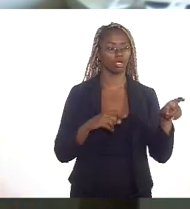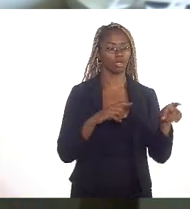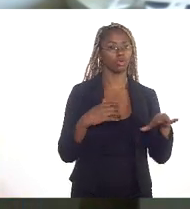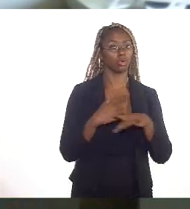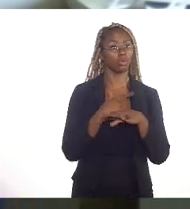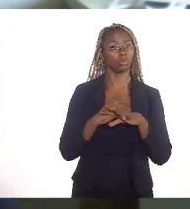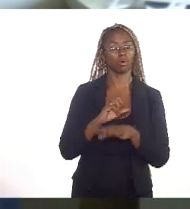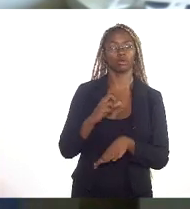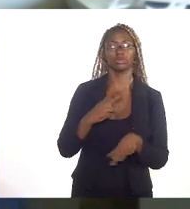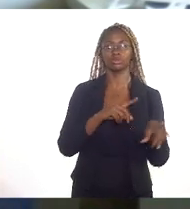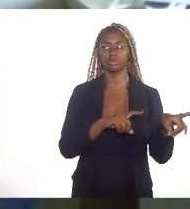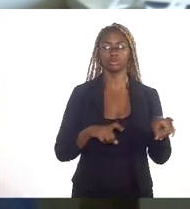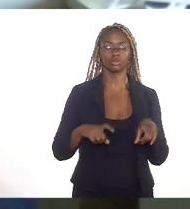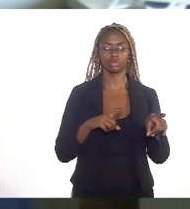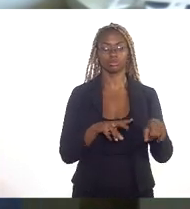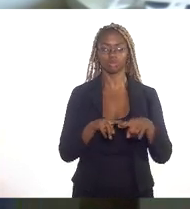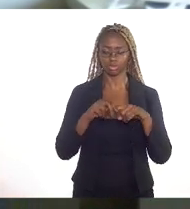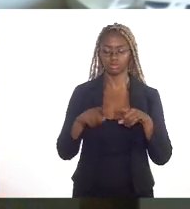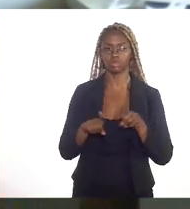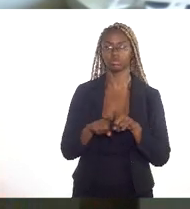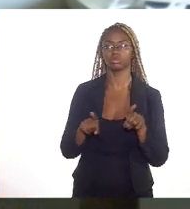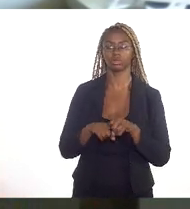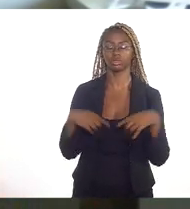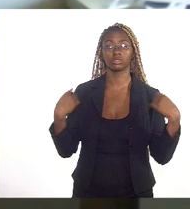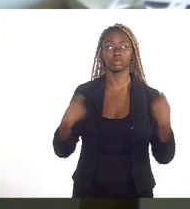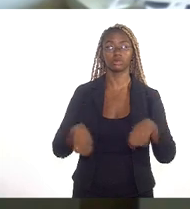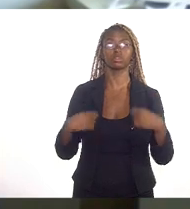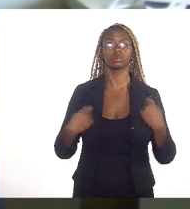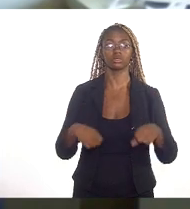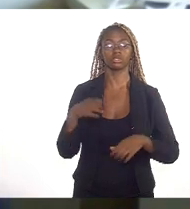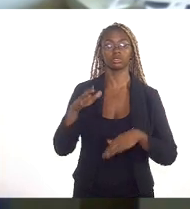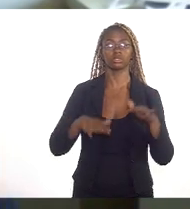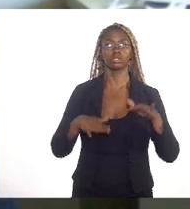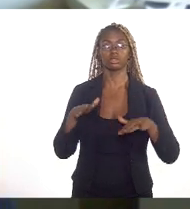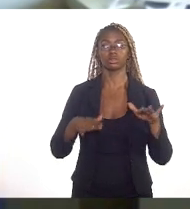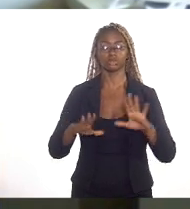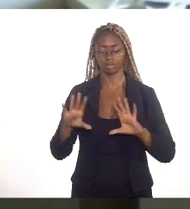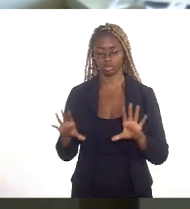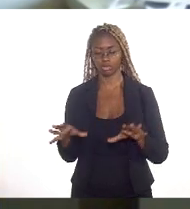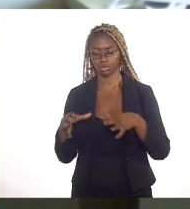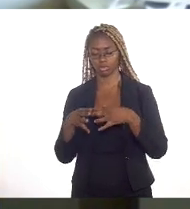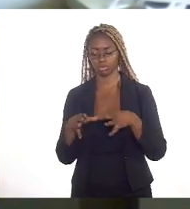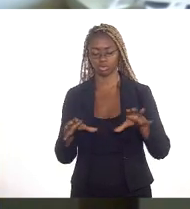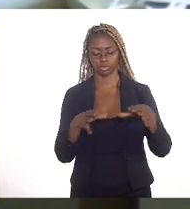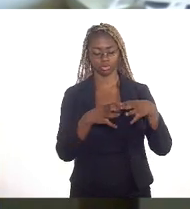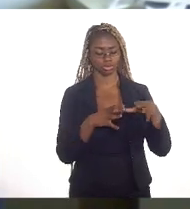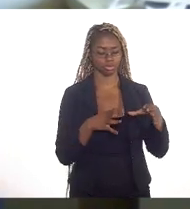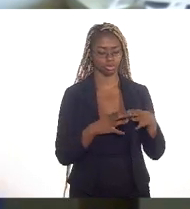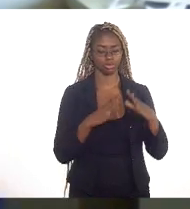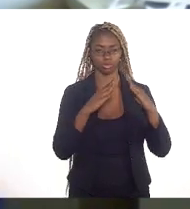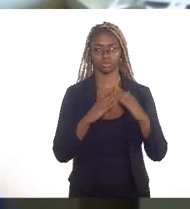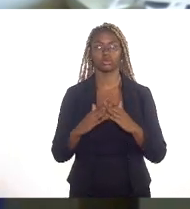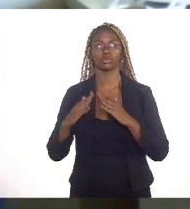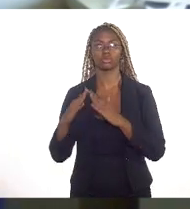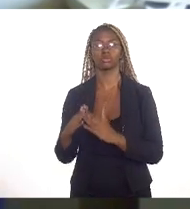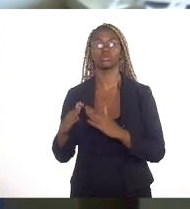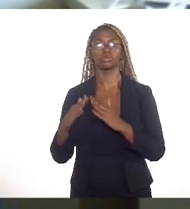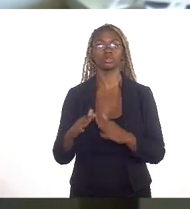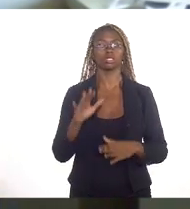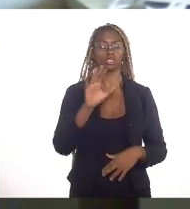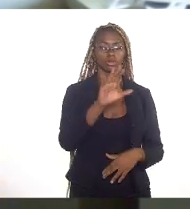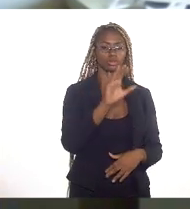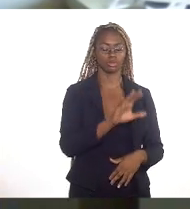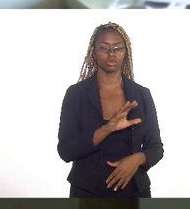né? Até porque é necessário que muitas vezes comunidades que habitam em determinadas